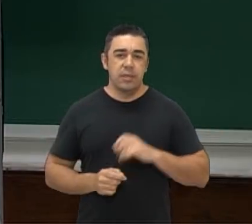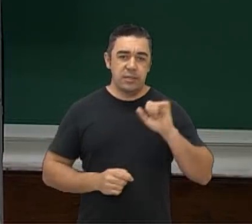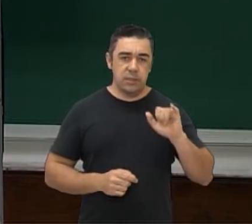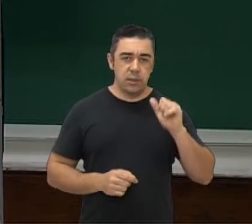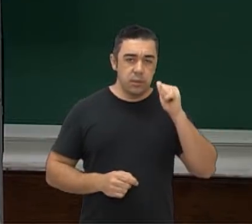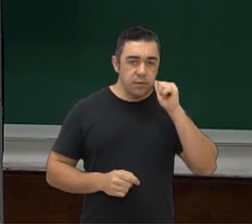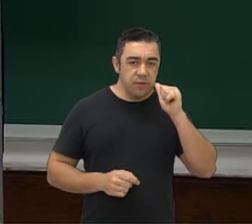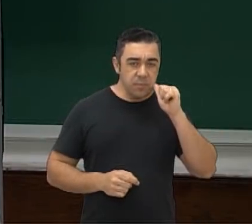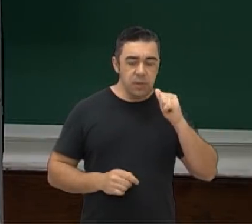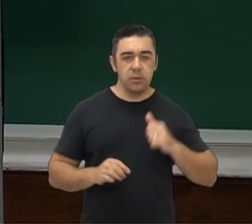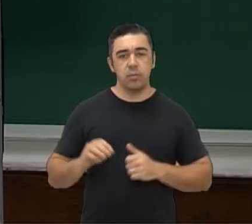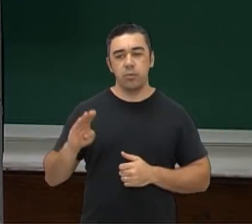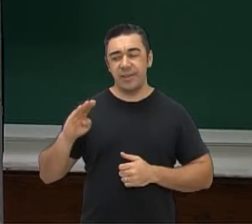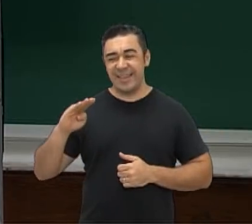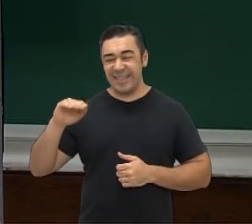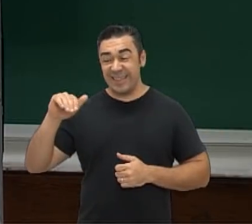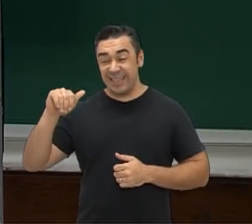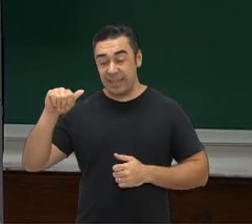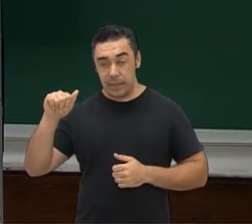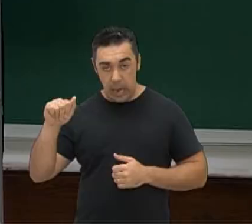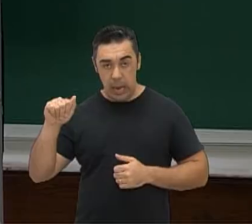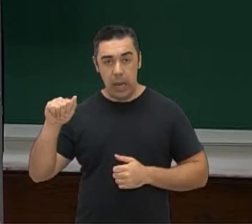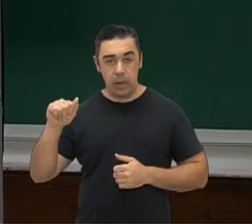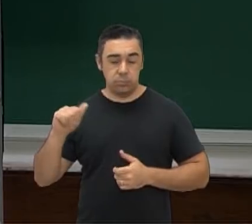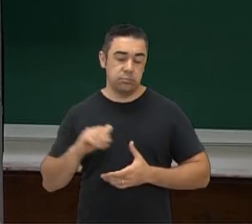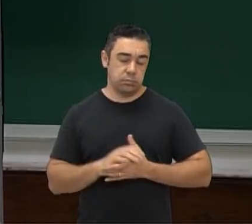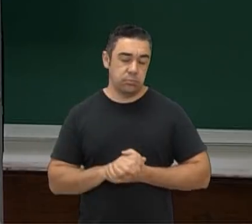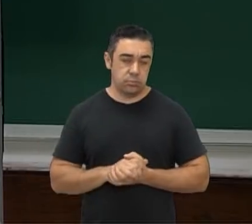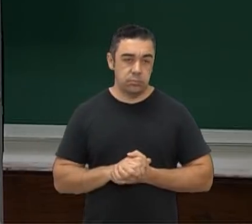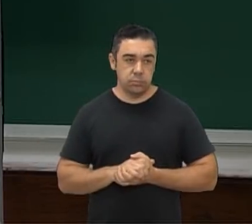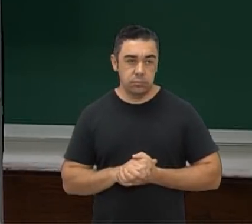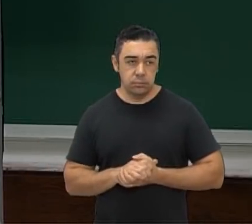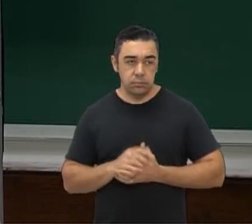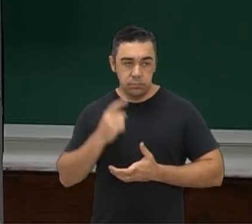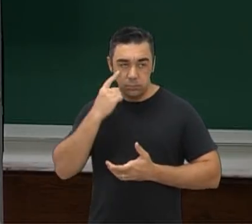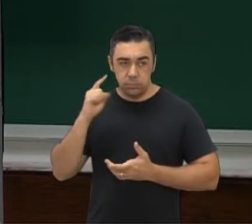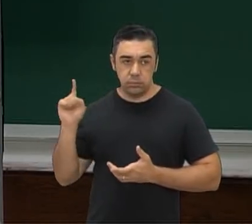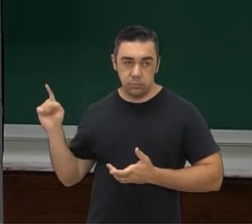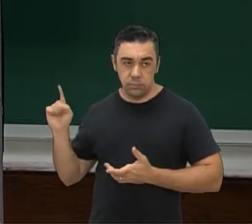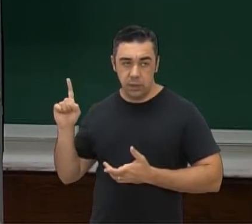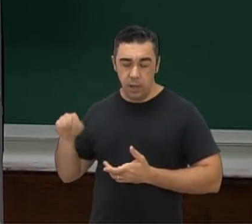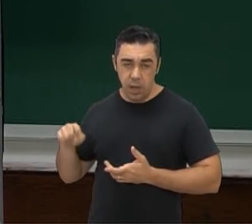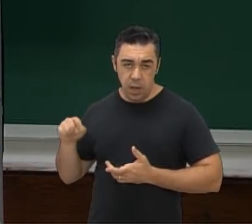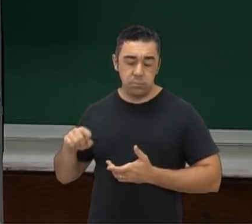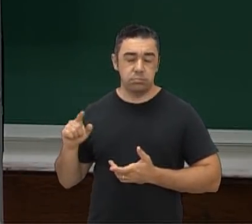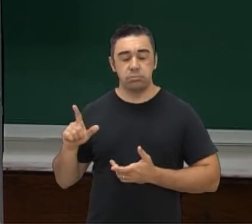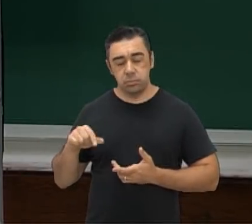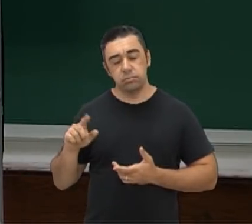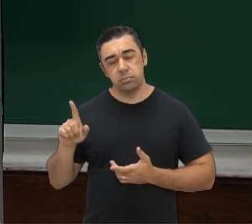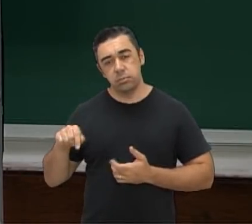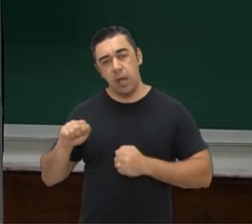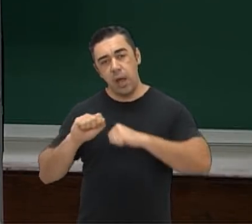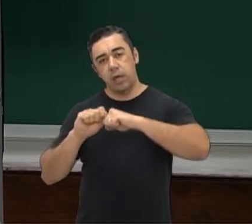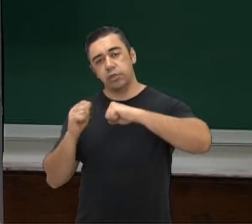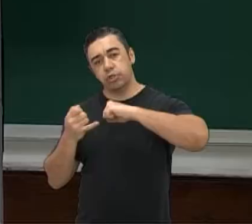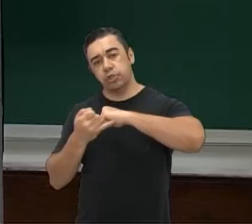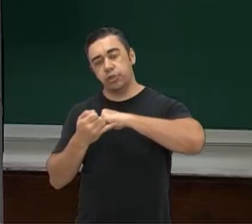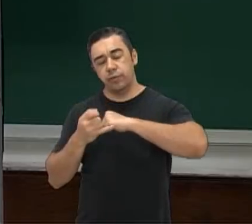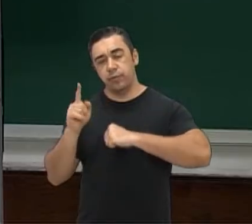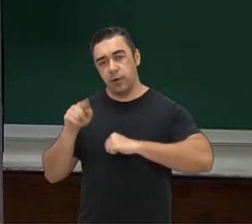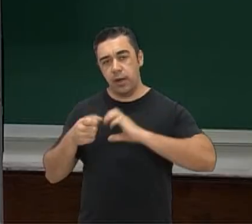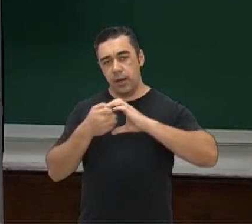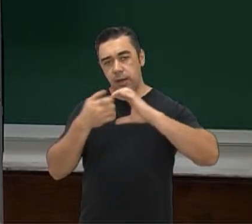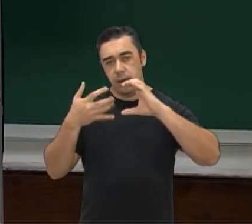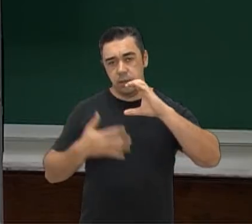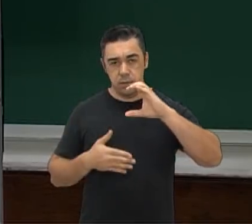palavra bonito. E feminino, voz bonita, vai um a no final da palavra bonita, que é esse adjetivo, né,